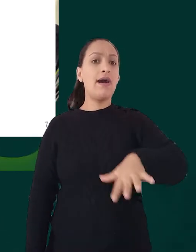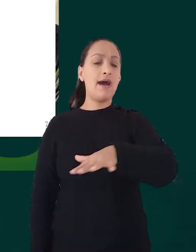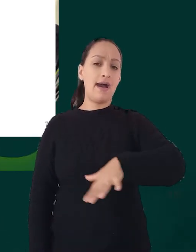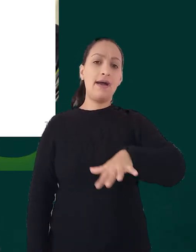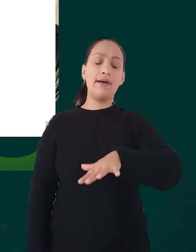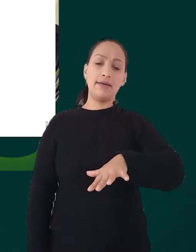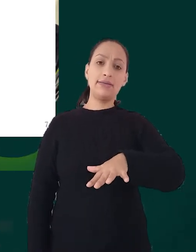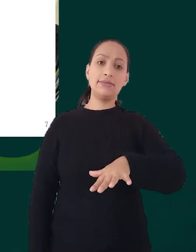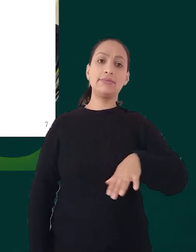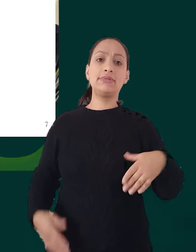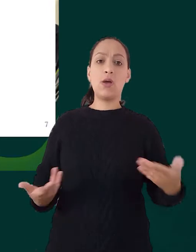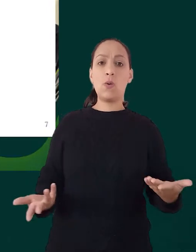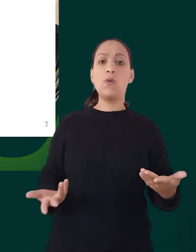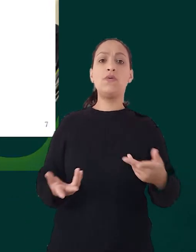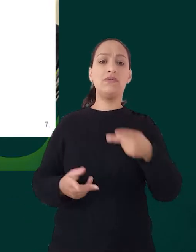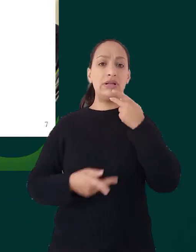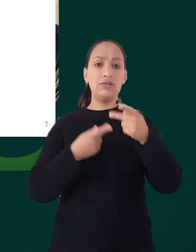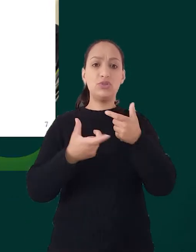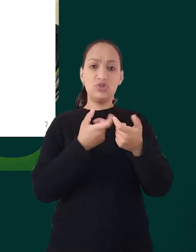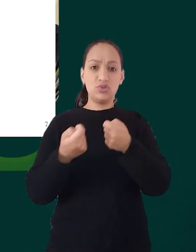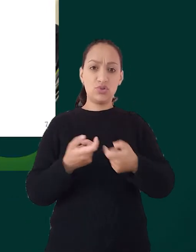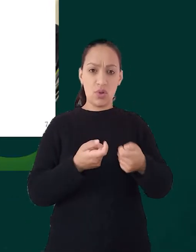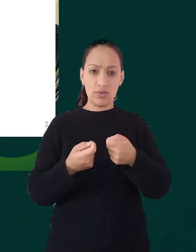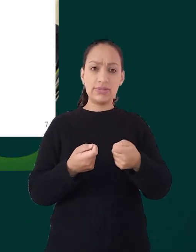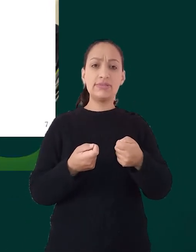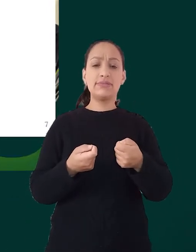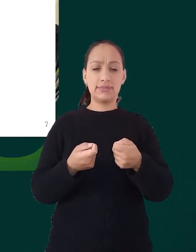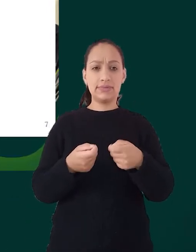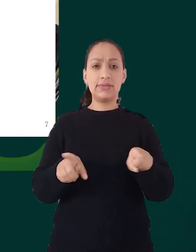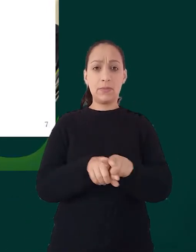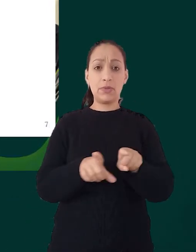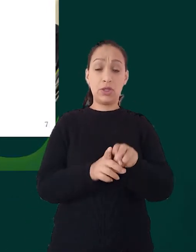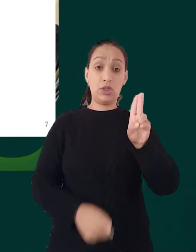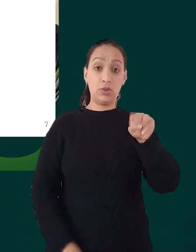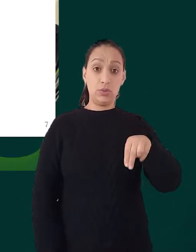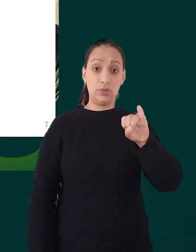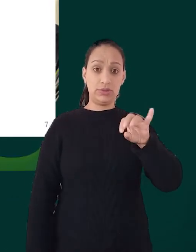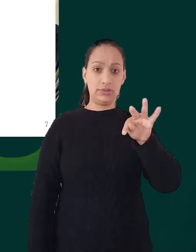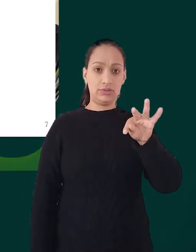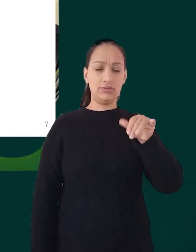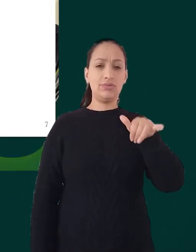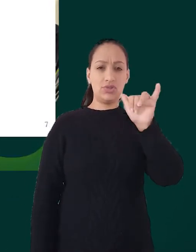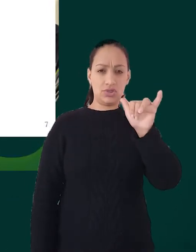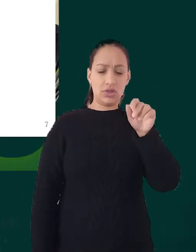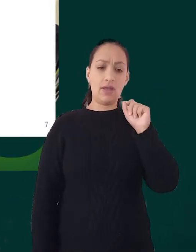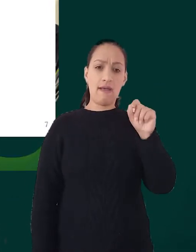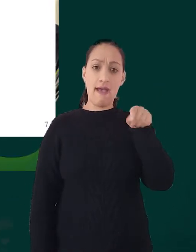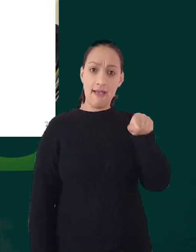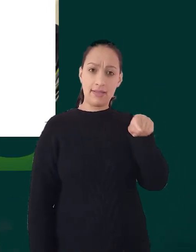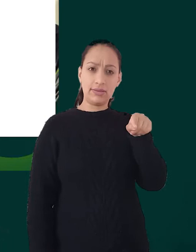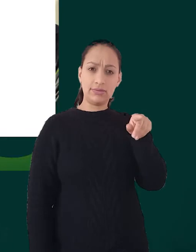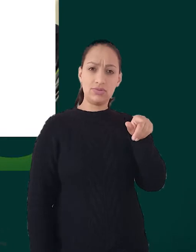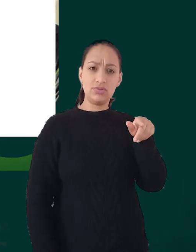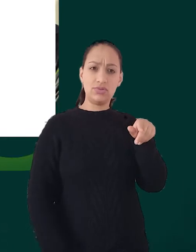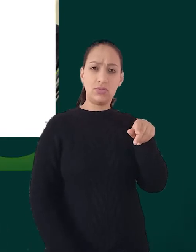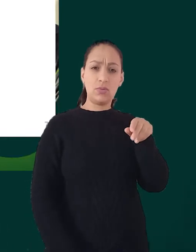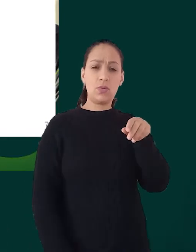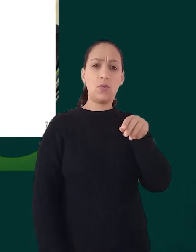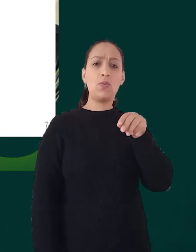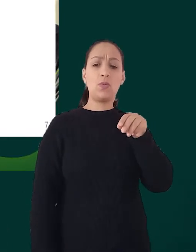Então, quando a gente fala de jogos, inclusive a própria Unity, que é aquela engine de jogo que a gente estava...